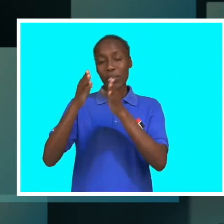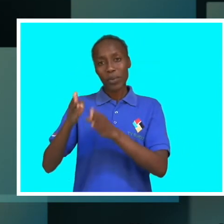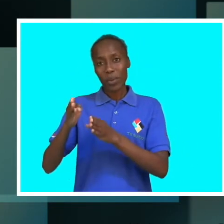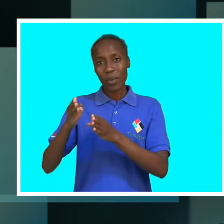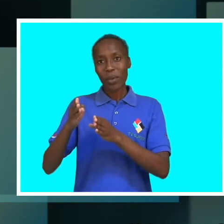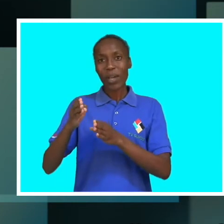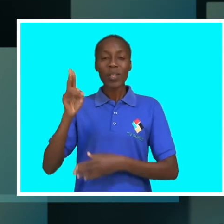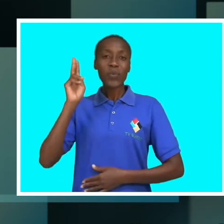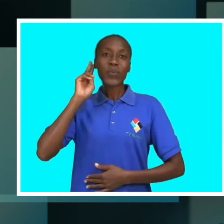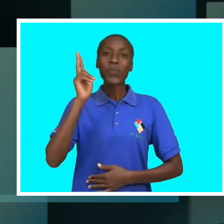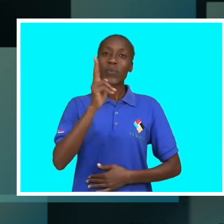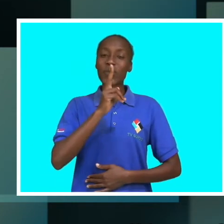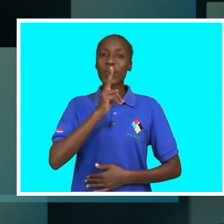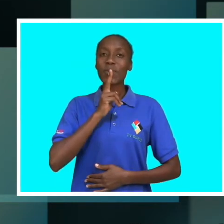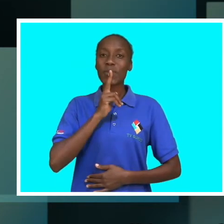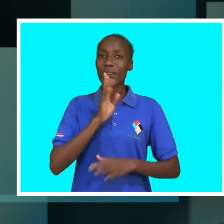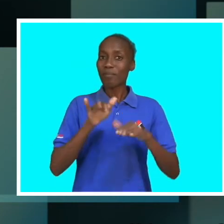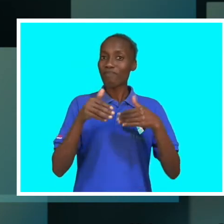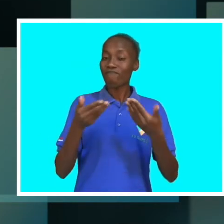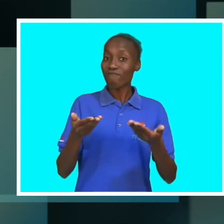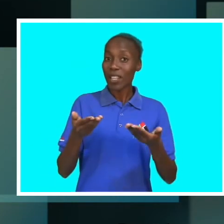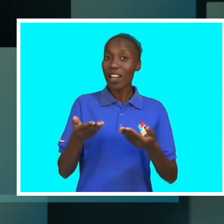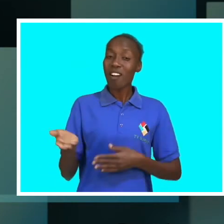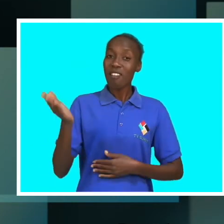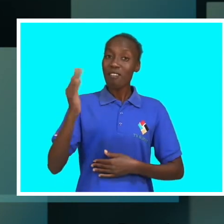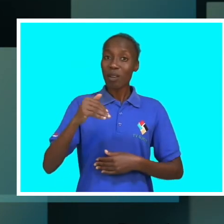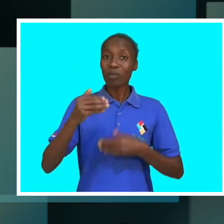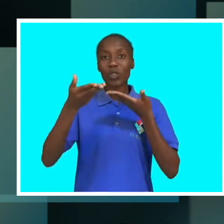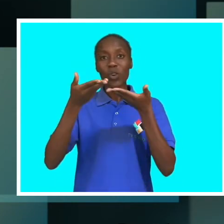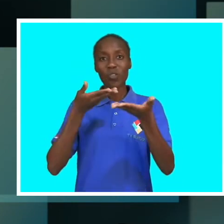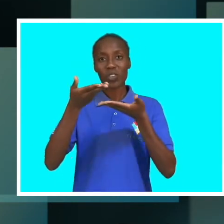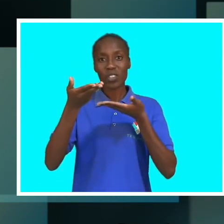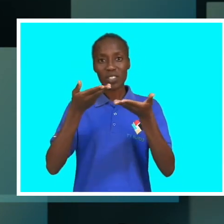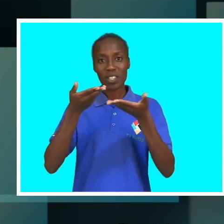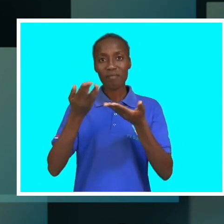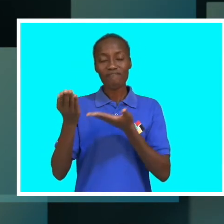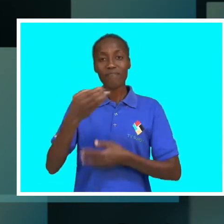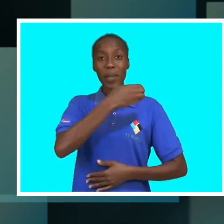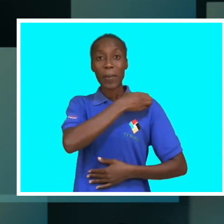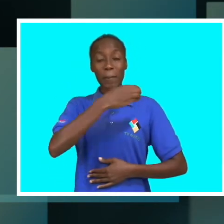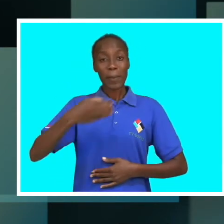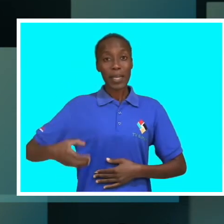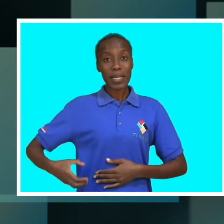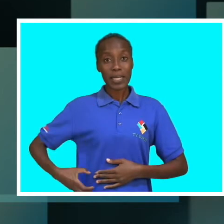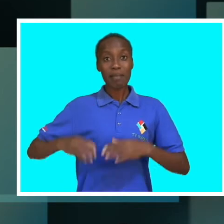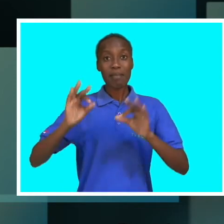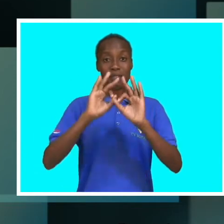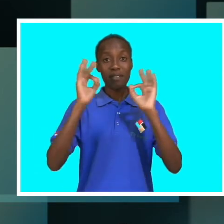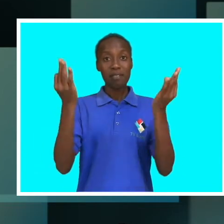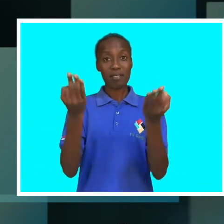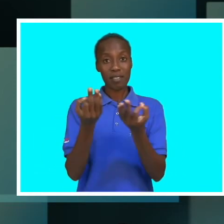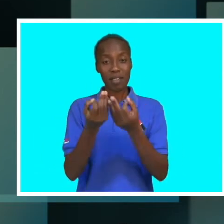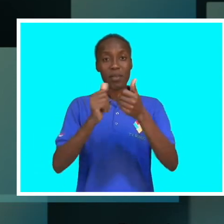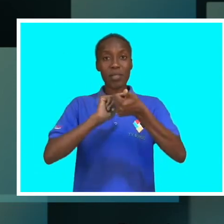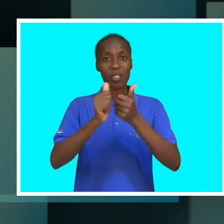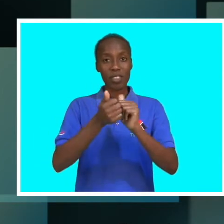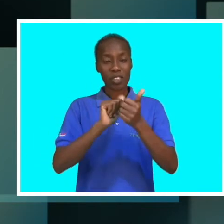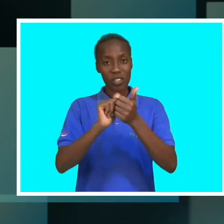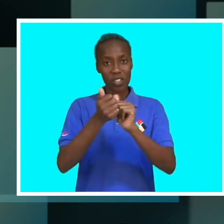concretamente desporto para surdos. para tal vamos conversar com a presidente da Federação